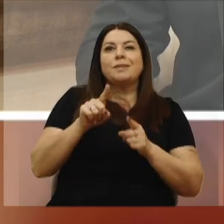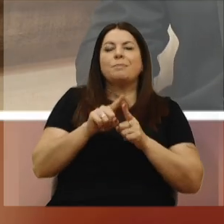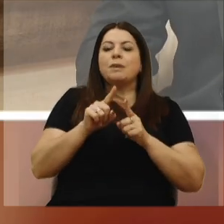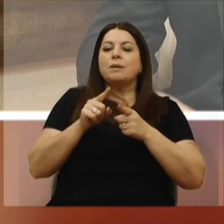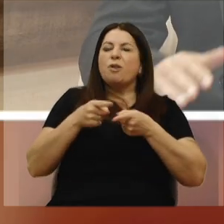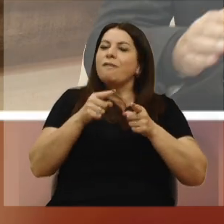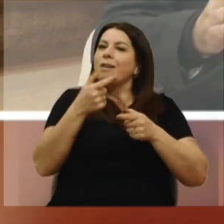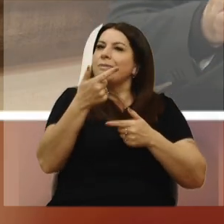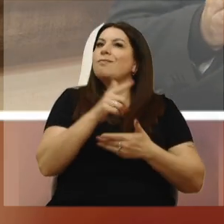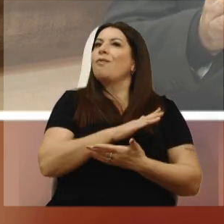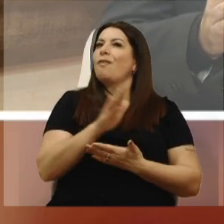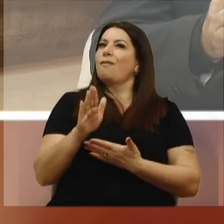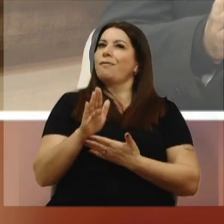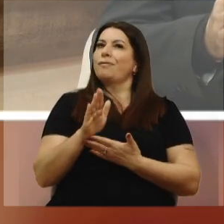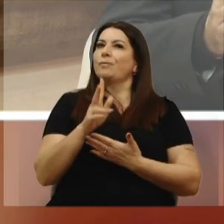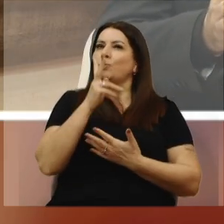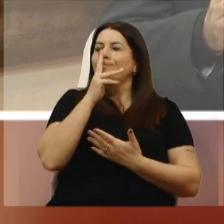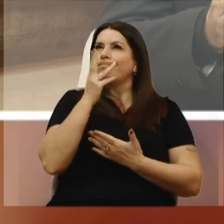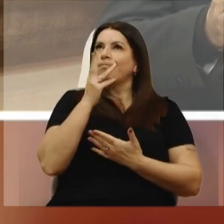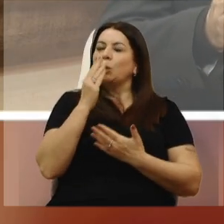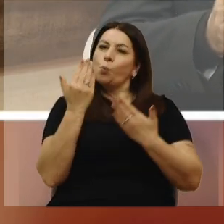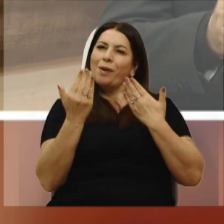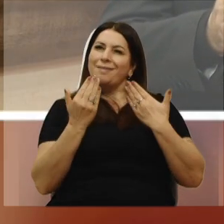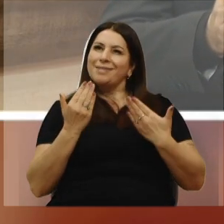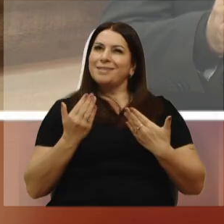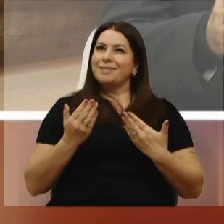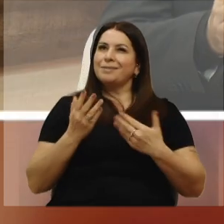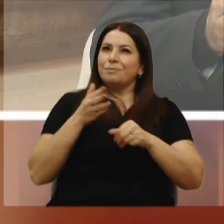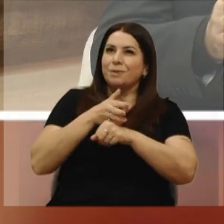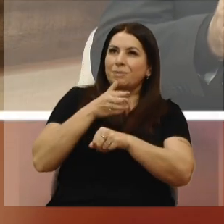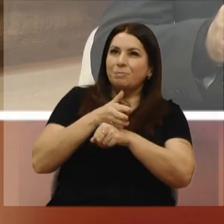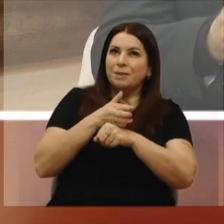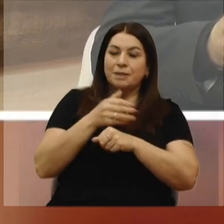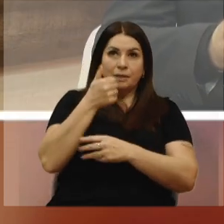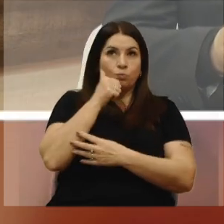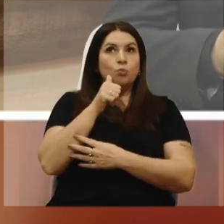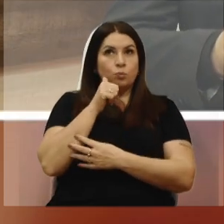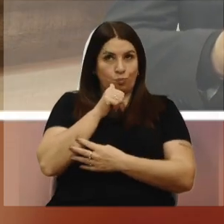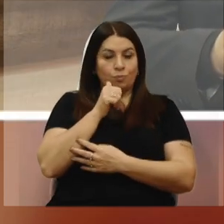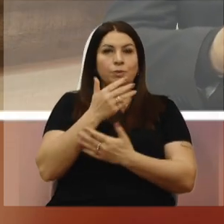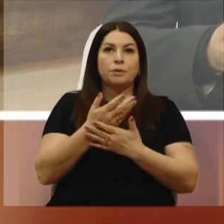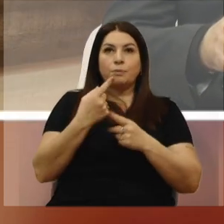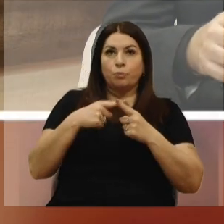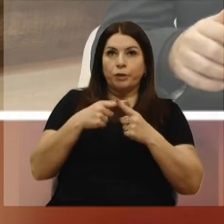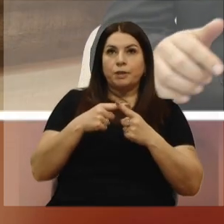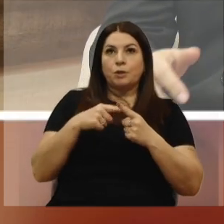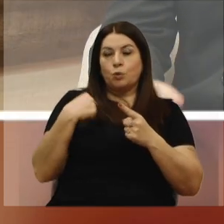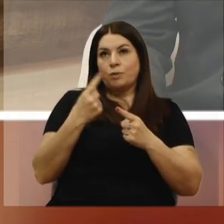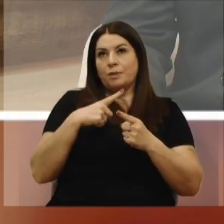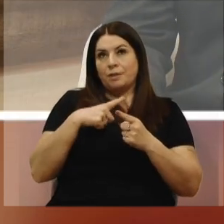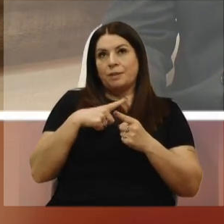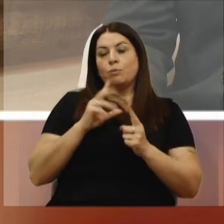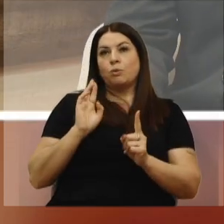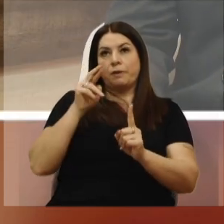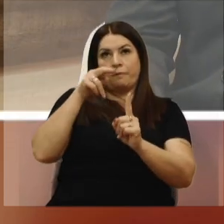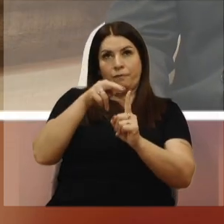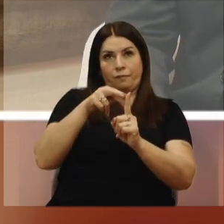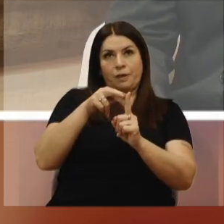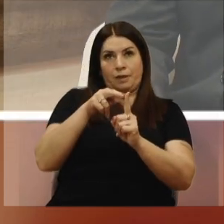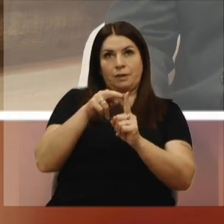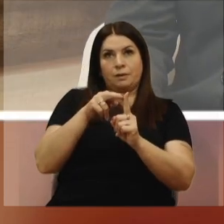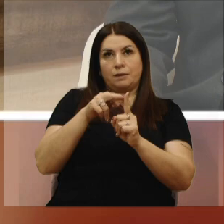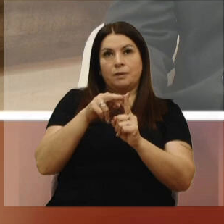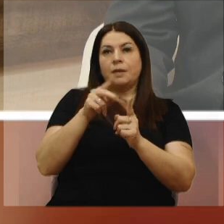gostaria de provocar de novo no corte de análise da participação das mulheres, porque nós temos uma